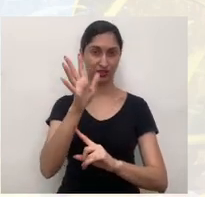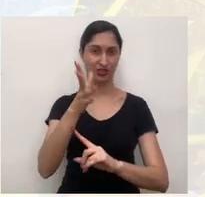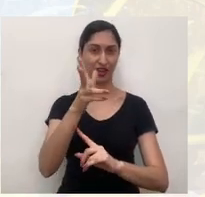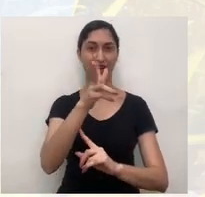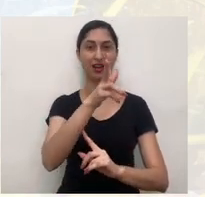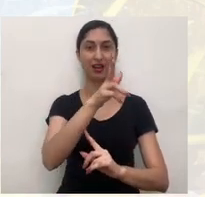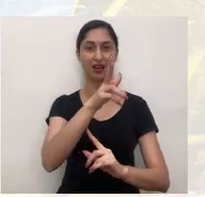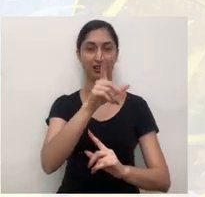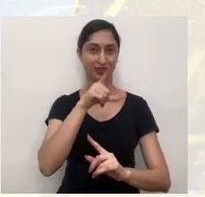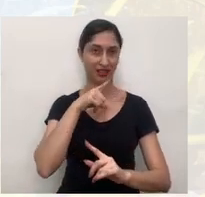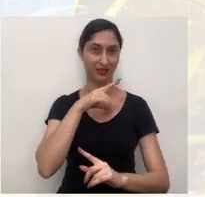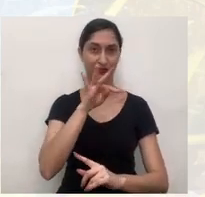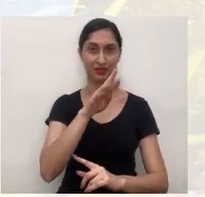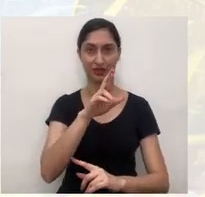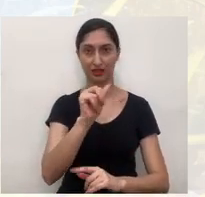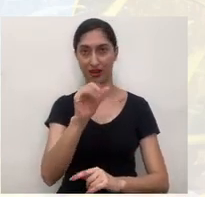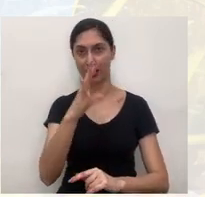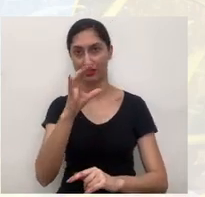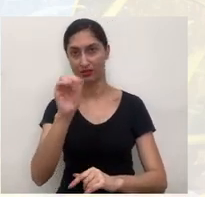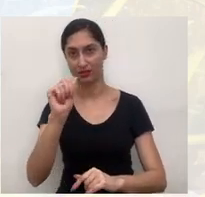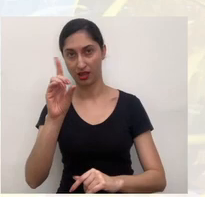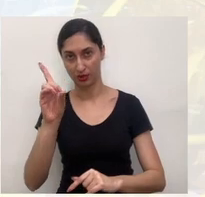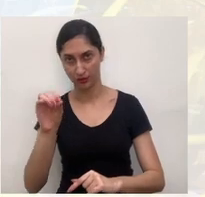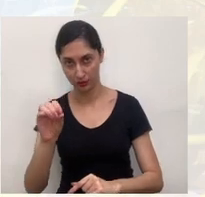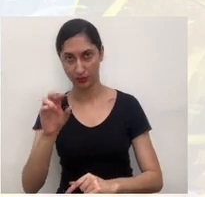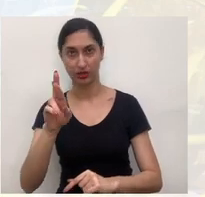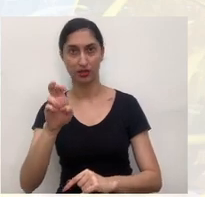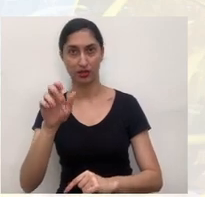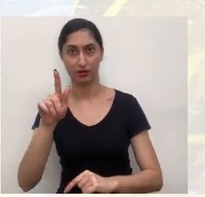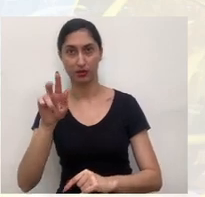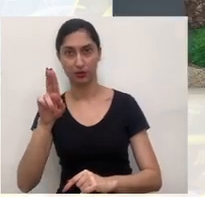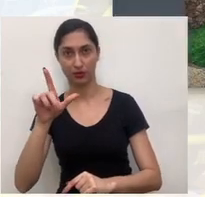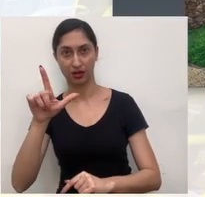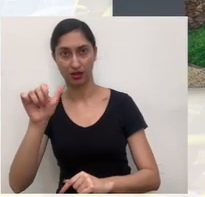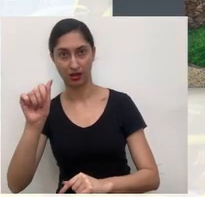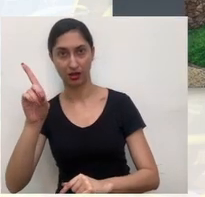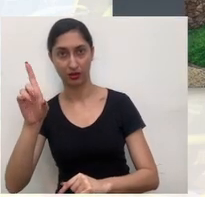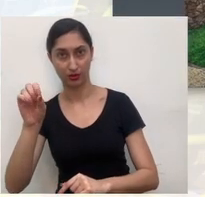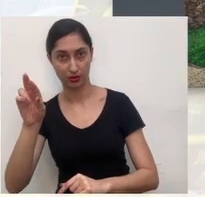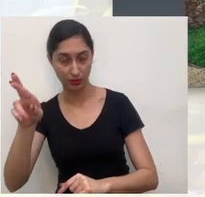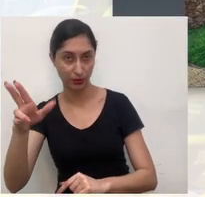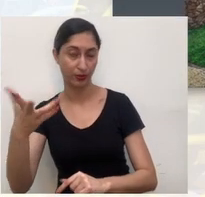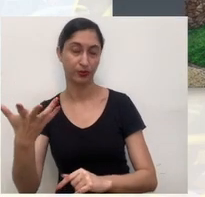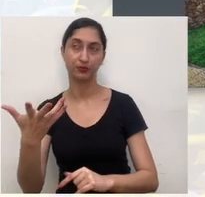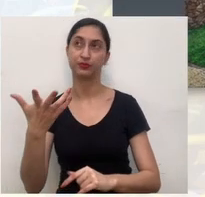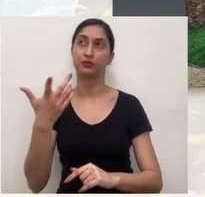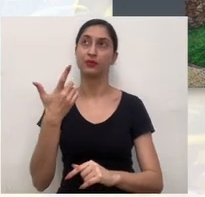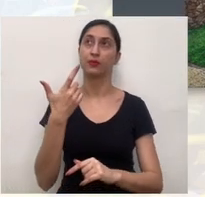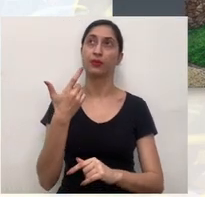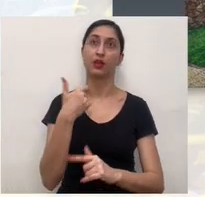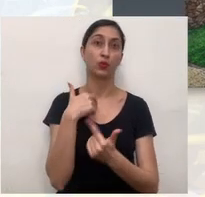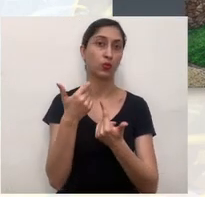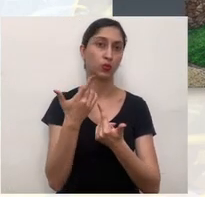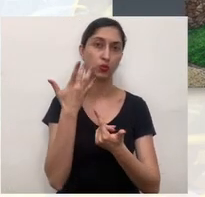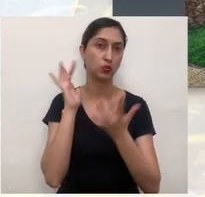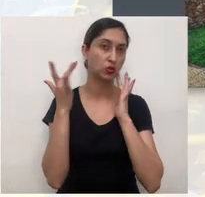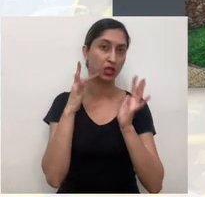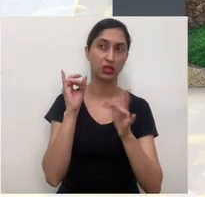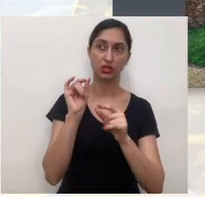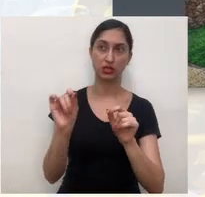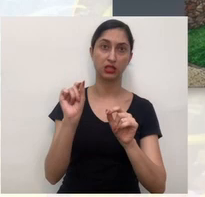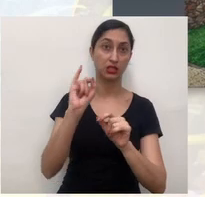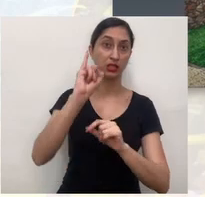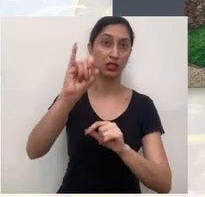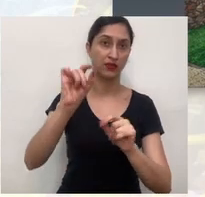traçado regulador. Aquela igreja anterior, aquele projeto anterior, eu não tenho notícia de que ele tenha sido executado.